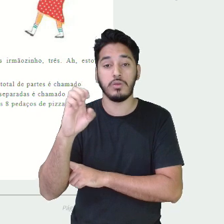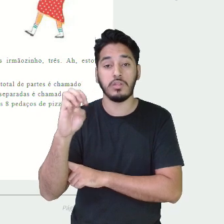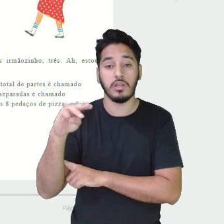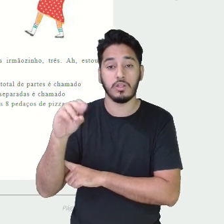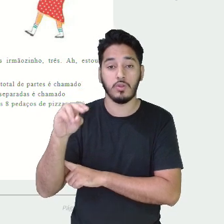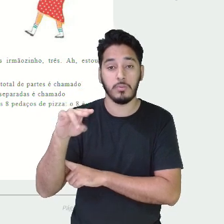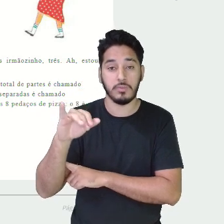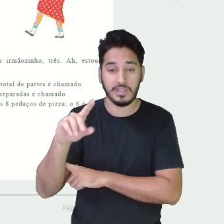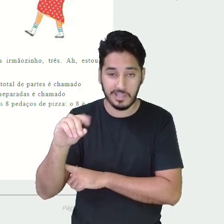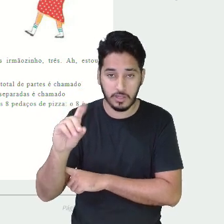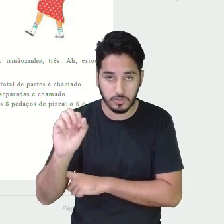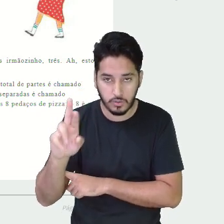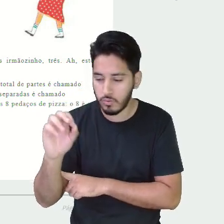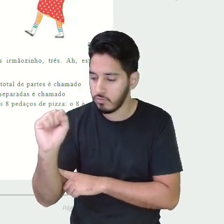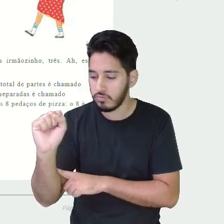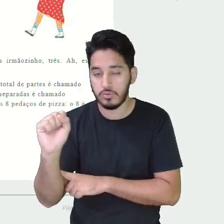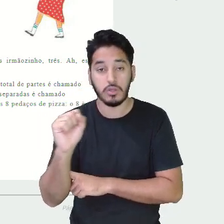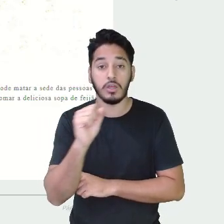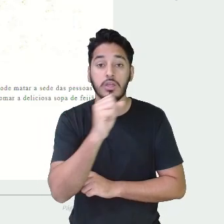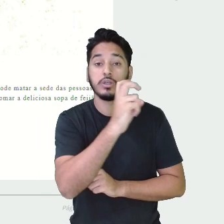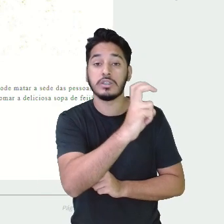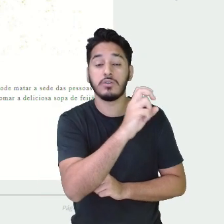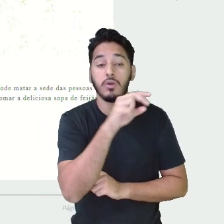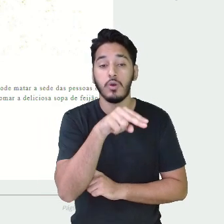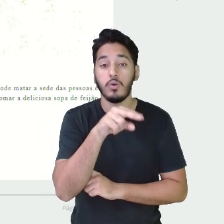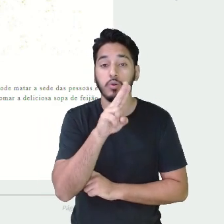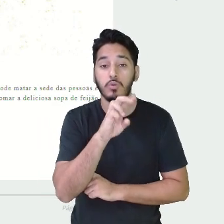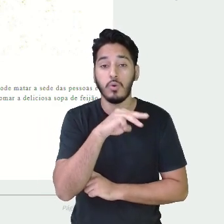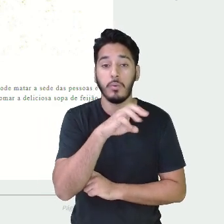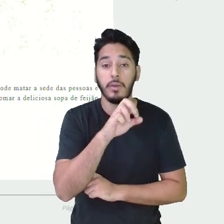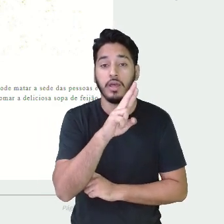o 5 é o numerador.